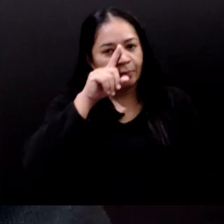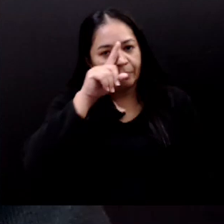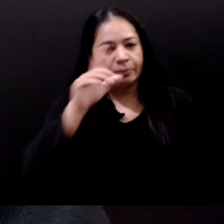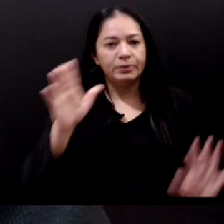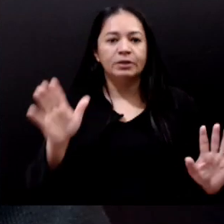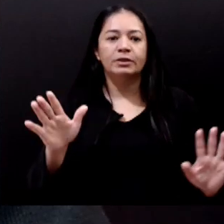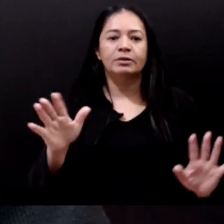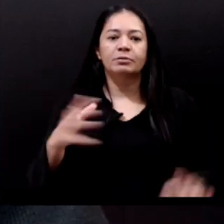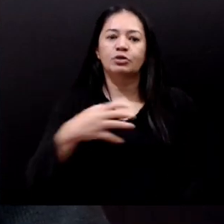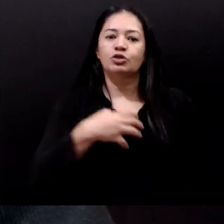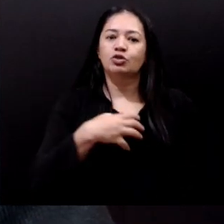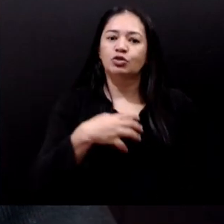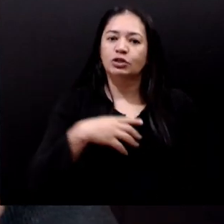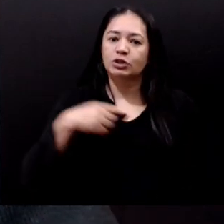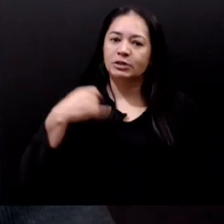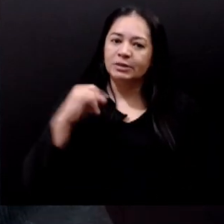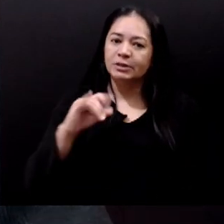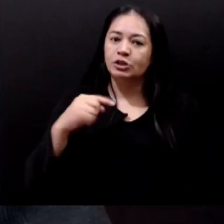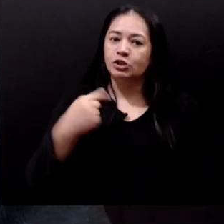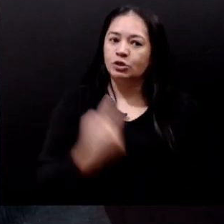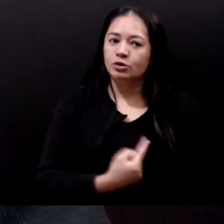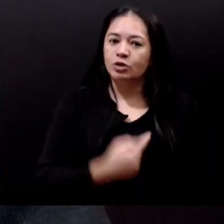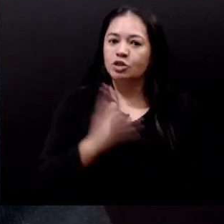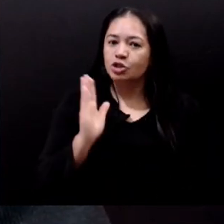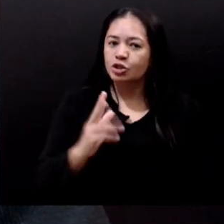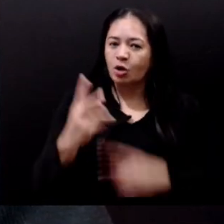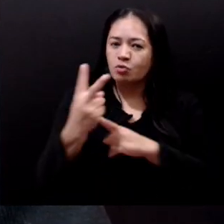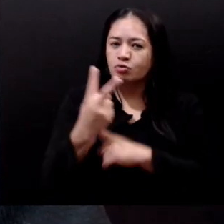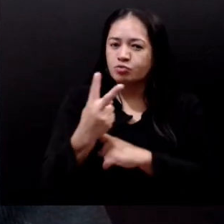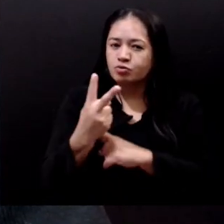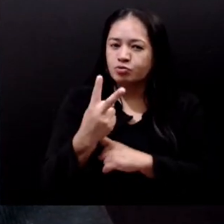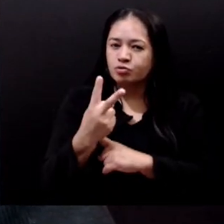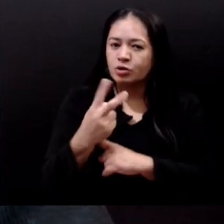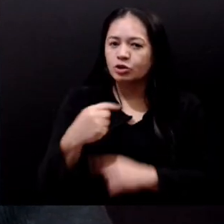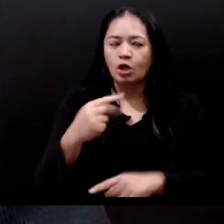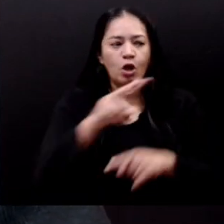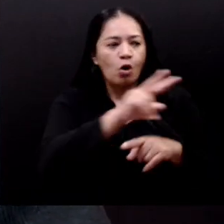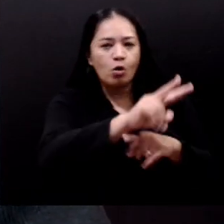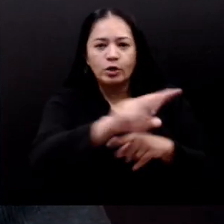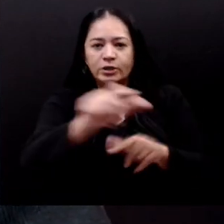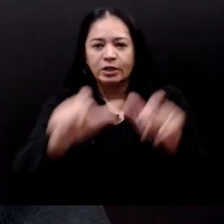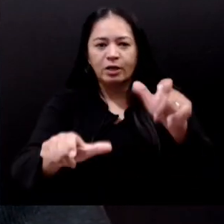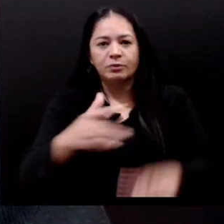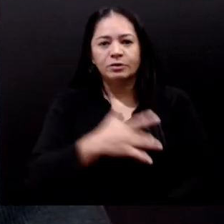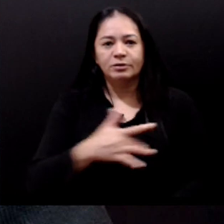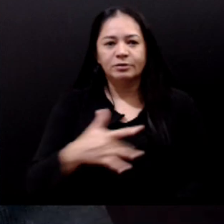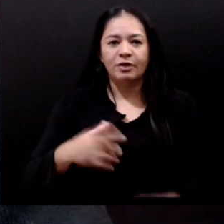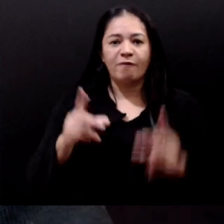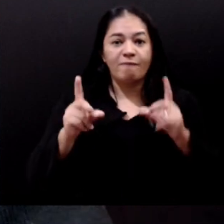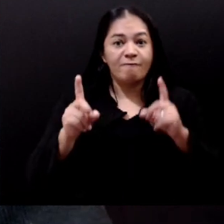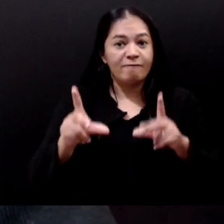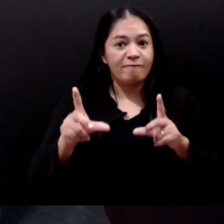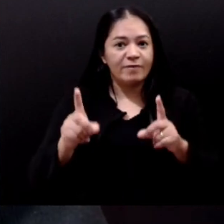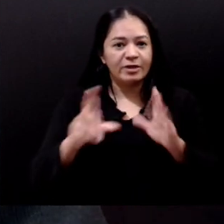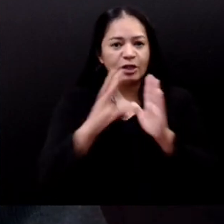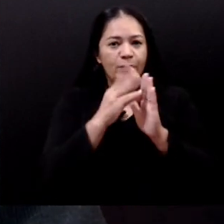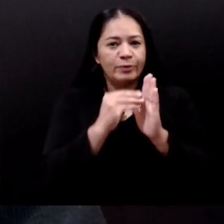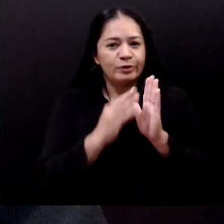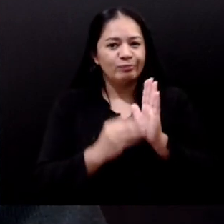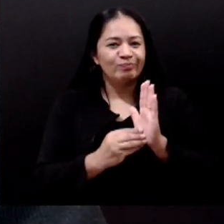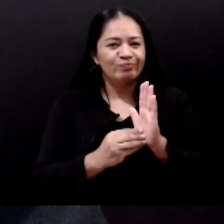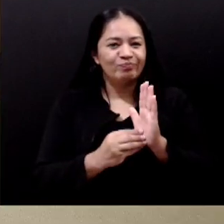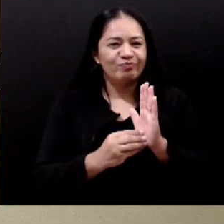nós mesmos, né, que já cuidamos da saúde dessas pessoas, vendemos esse tipo de conteúdo, isso também faz